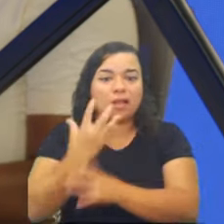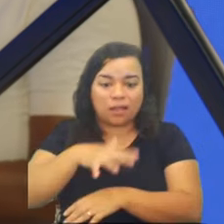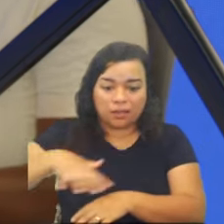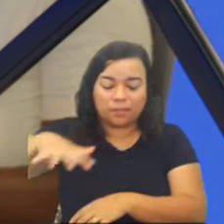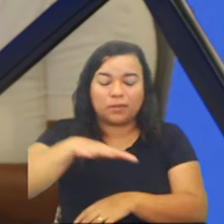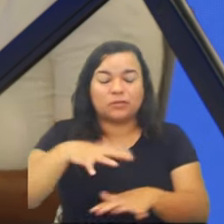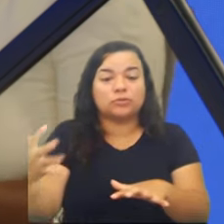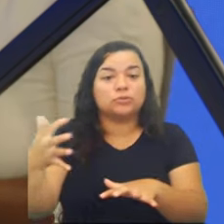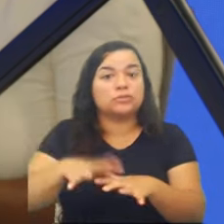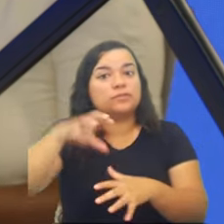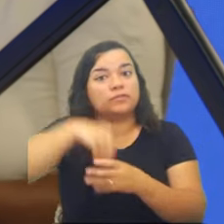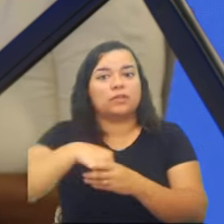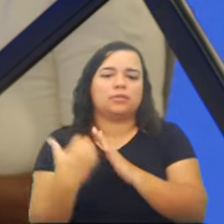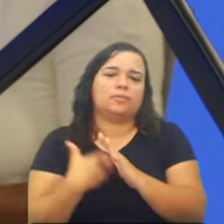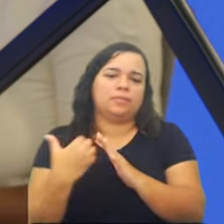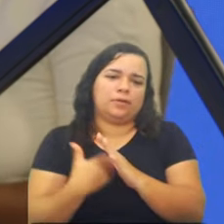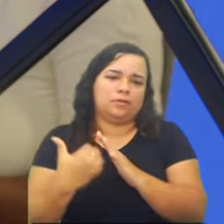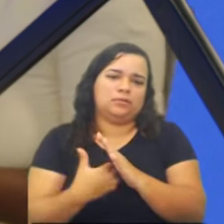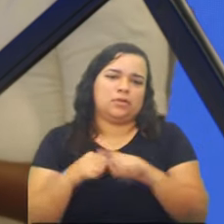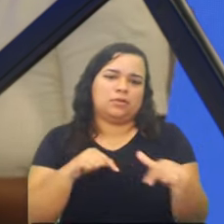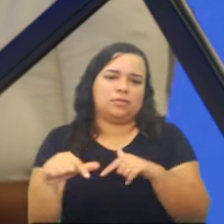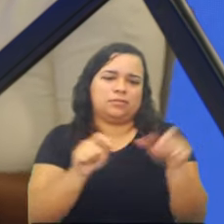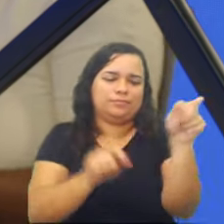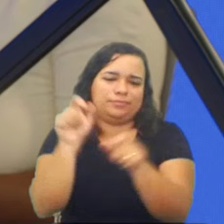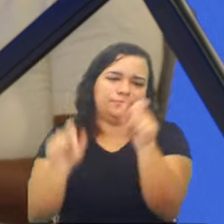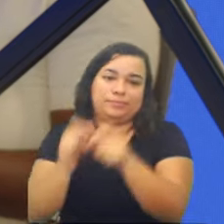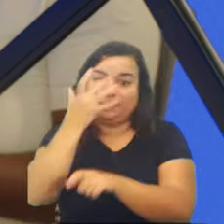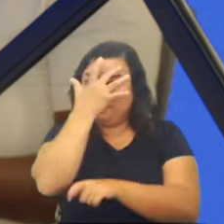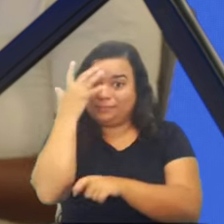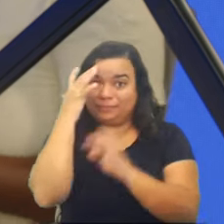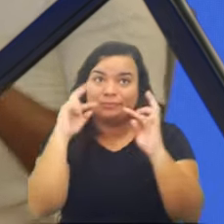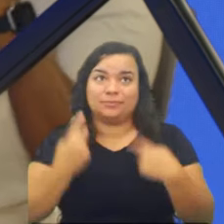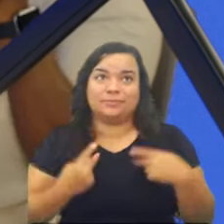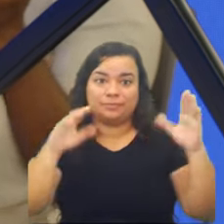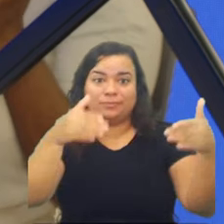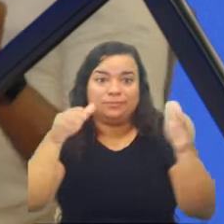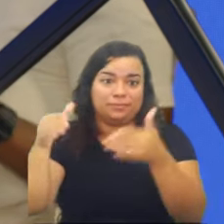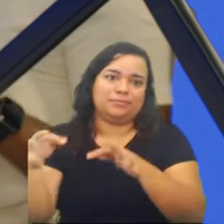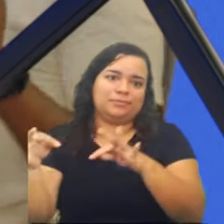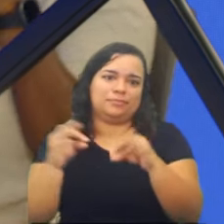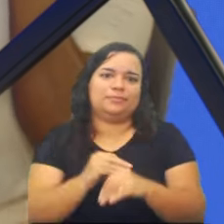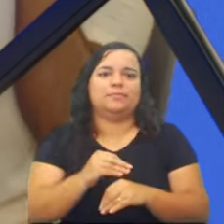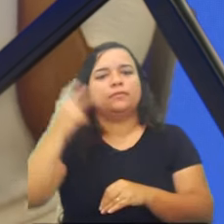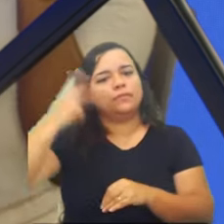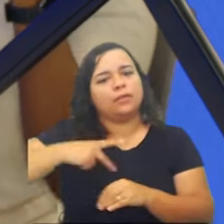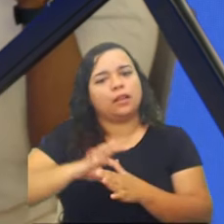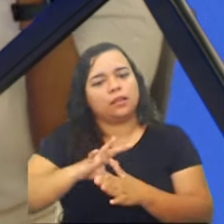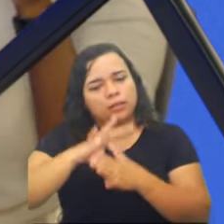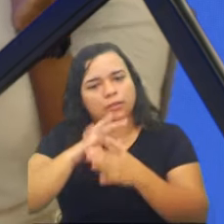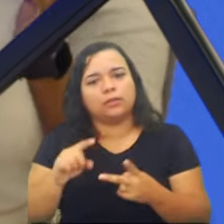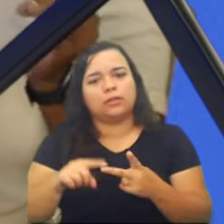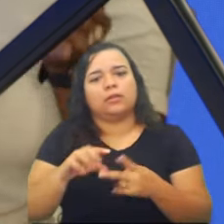criar um ambiente inclusivo dentro de uma organização é trabalhar as pessoas em todos os seus níveis na alta